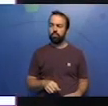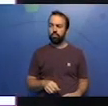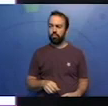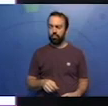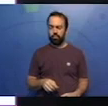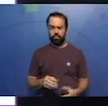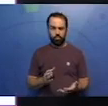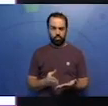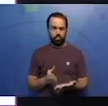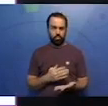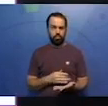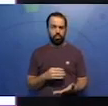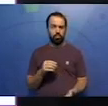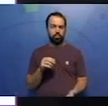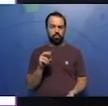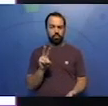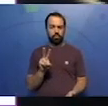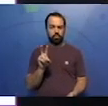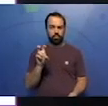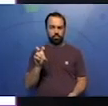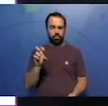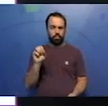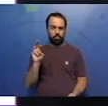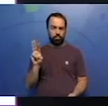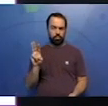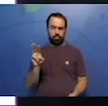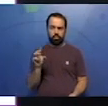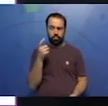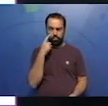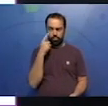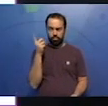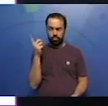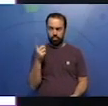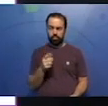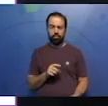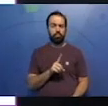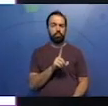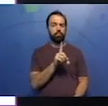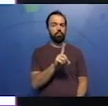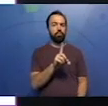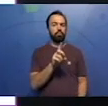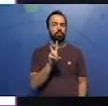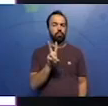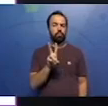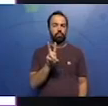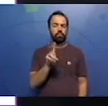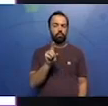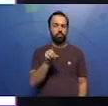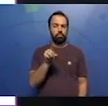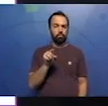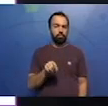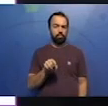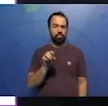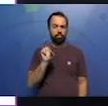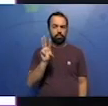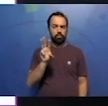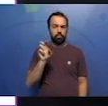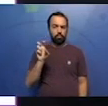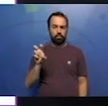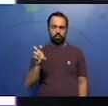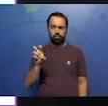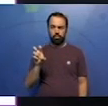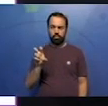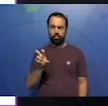Ainda na página 253, observem, tá vendo? Ó, 12h35, e esse número